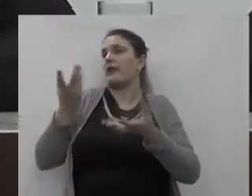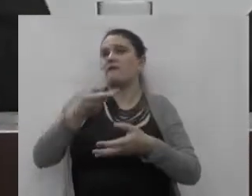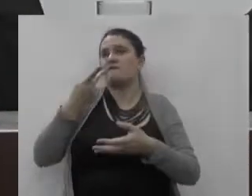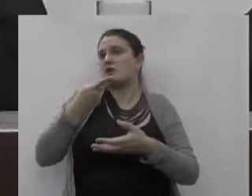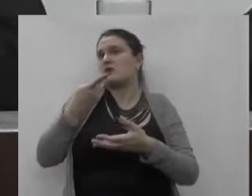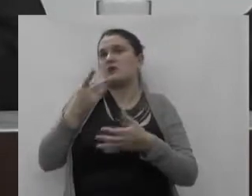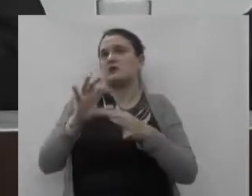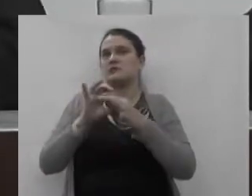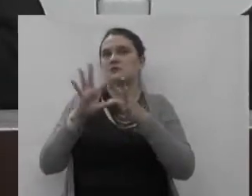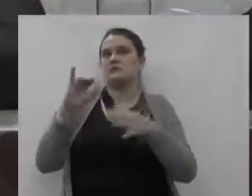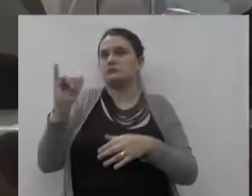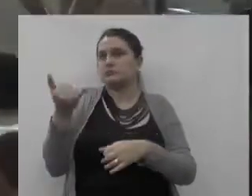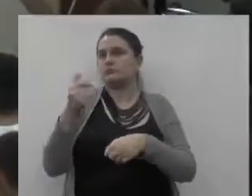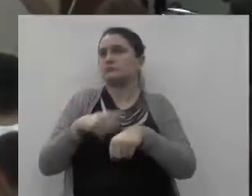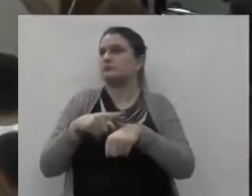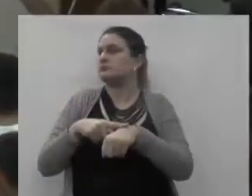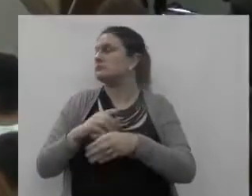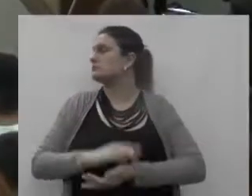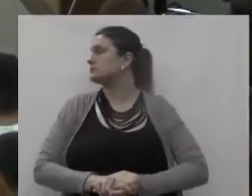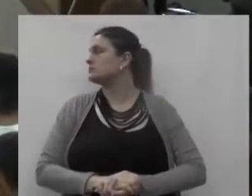dela desejarem fazer uso.